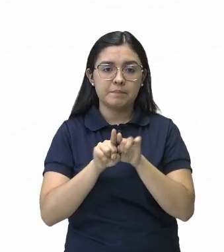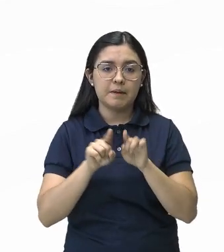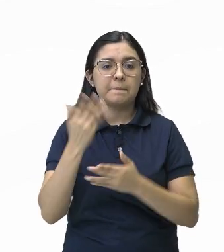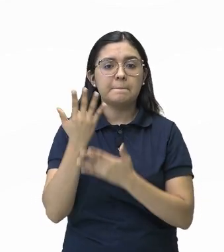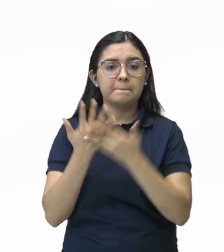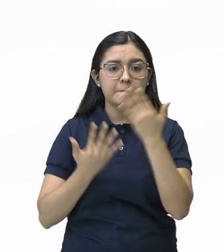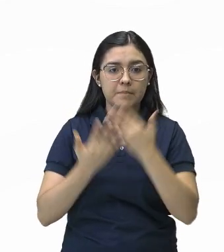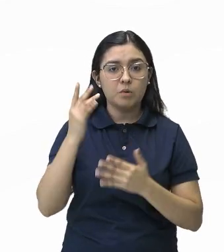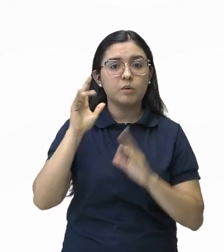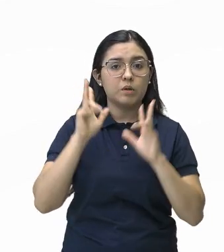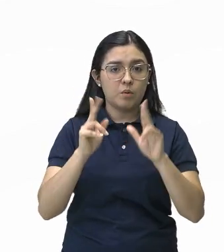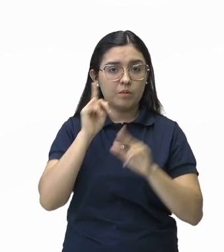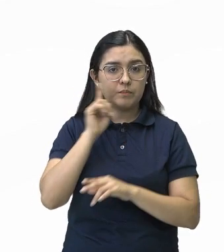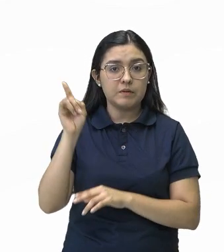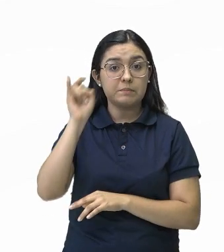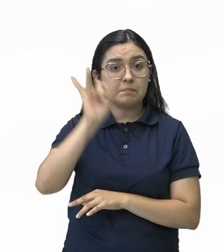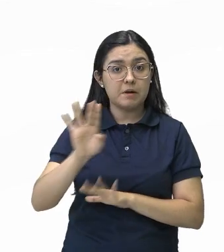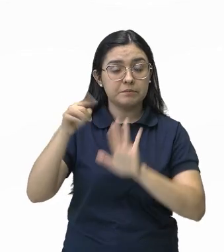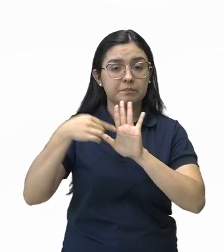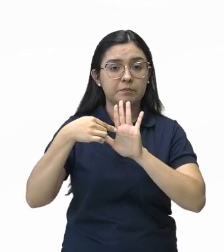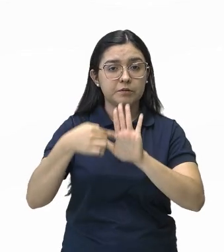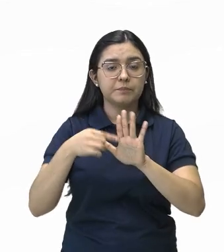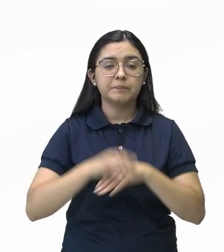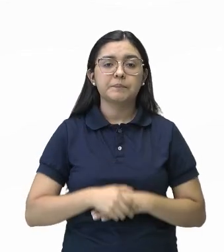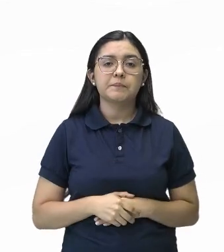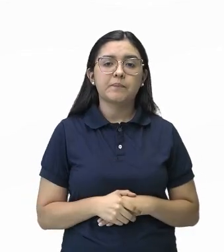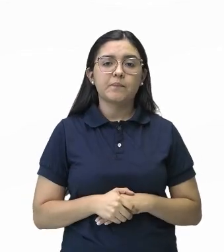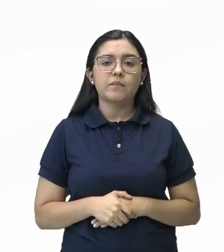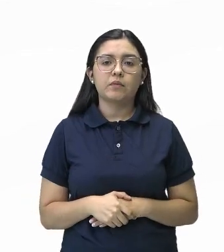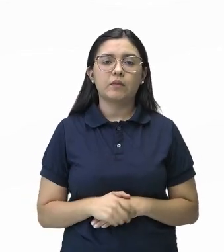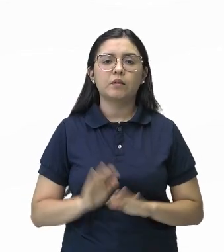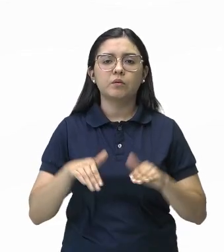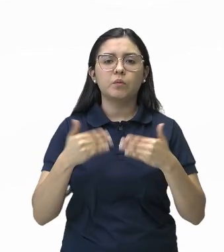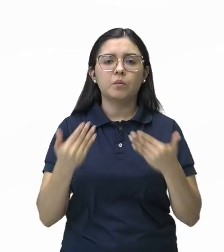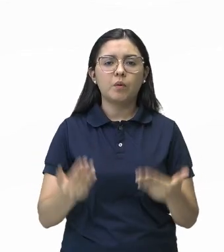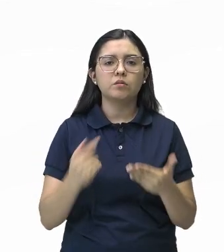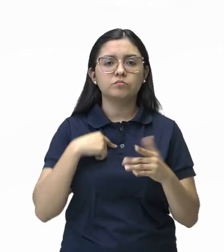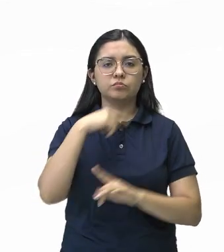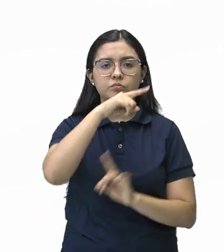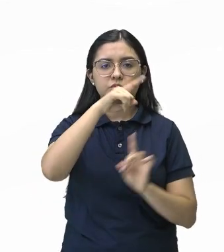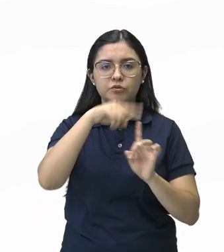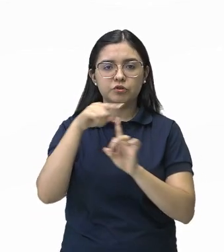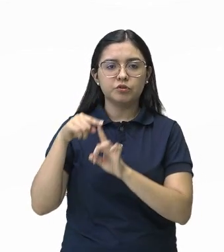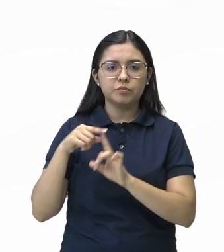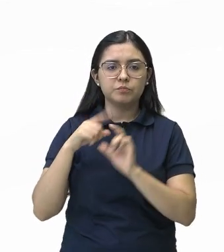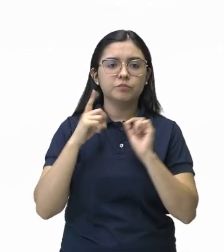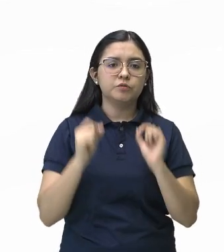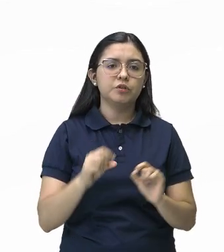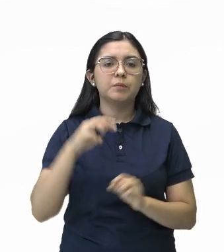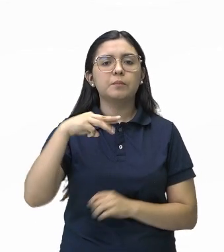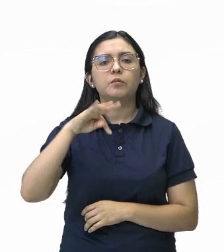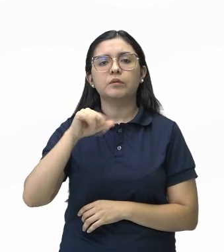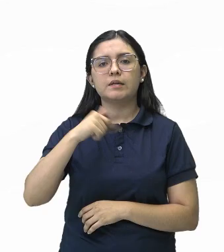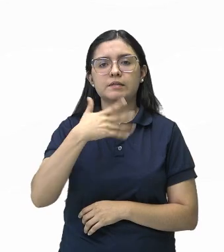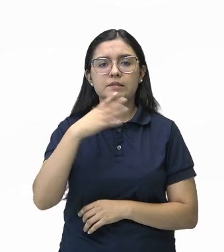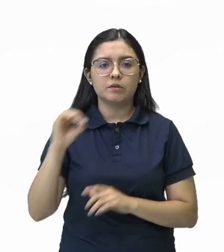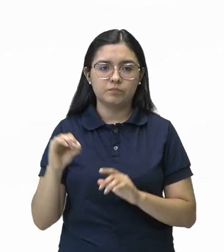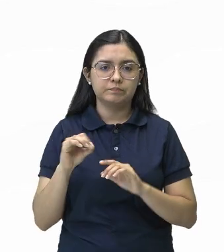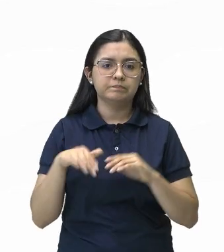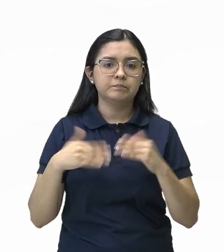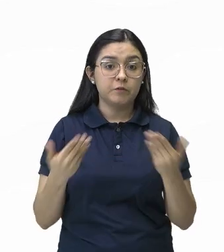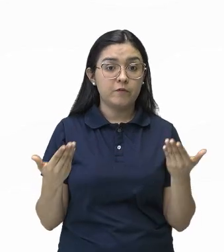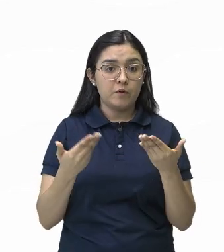vocês estão visualizando aí nesta imagem. E quais são os tipos de mutação, professora? Vamos conhecer